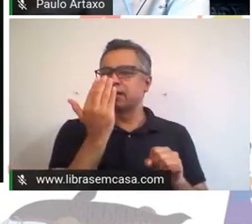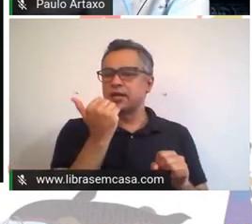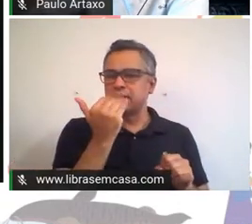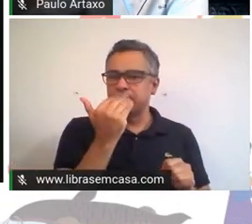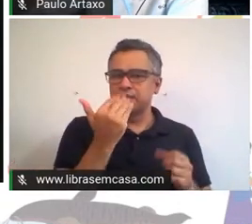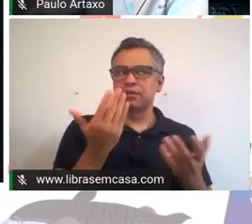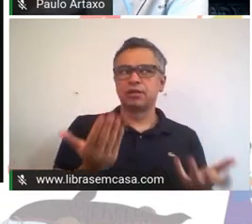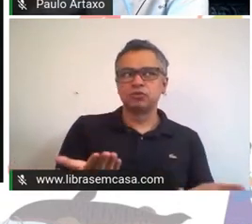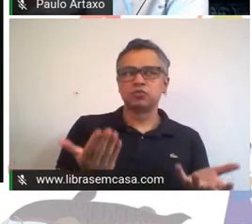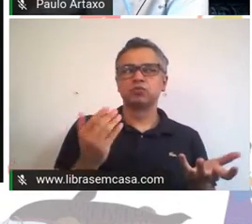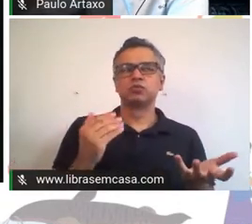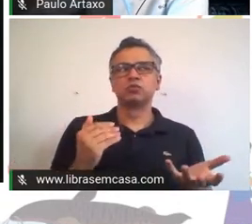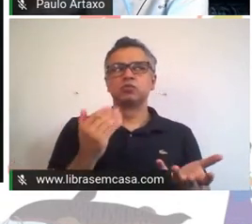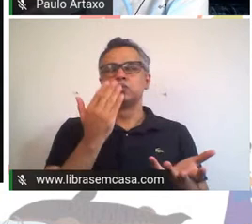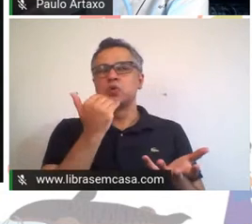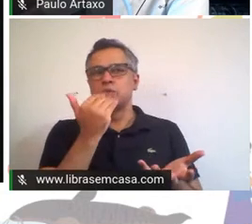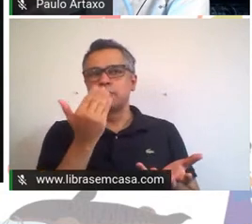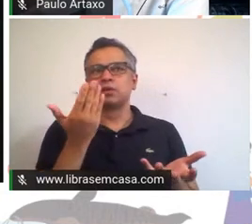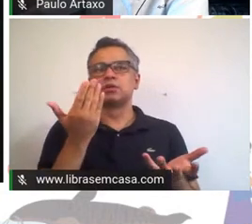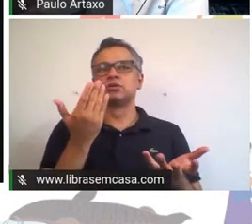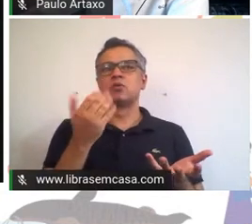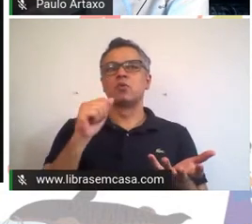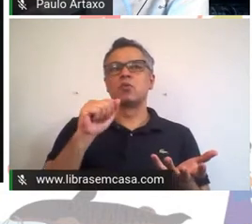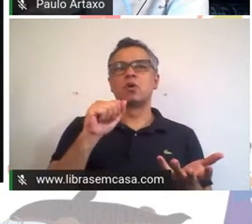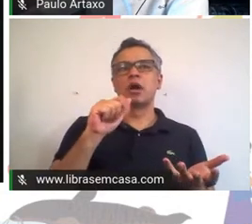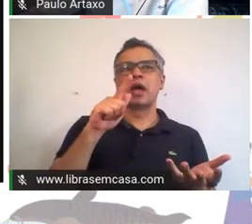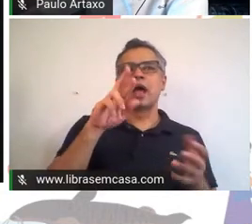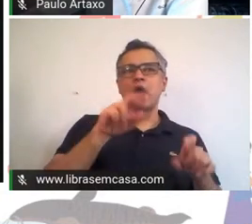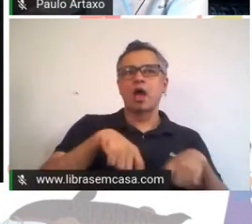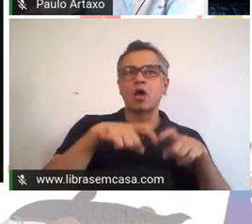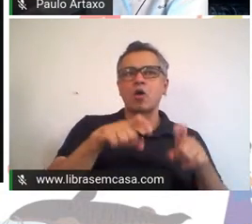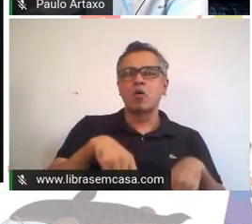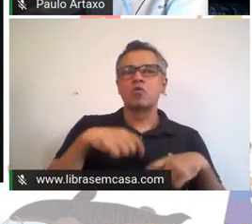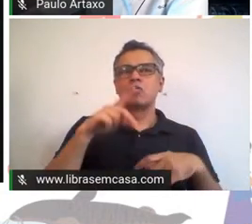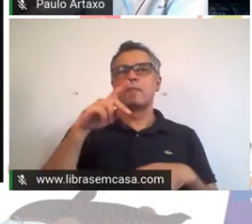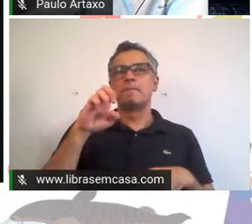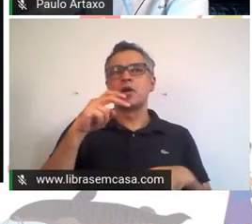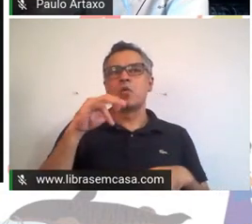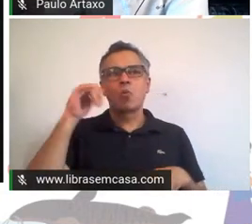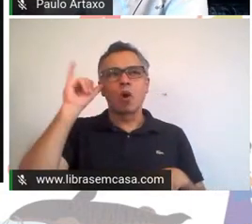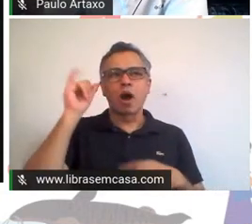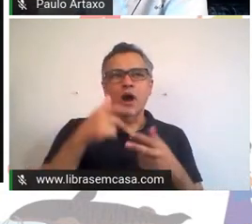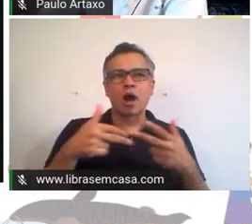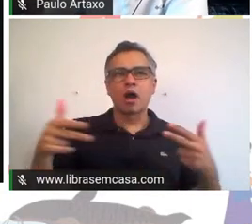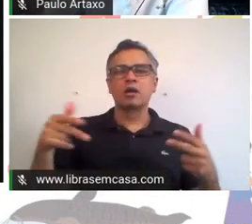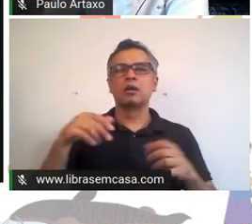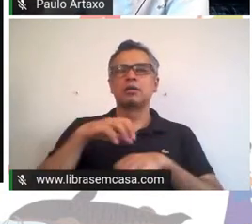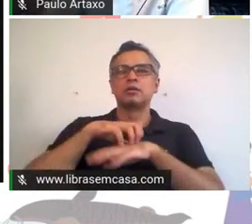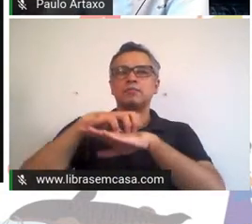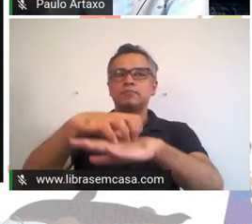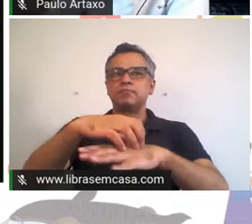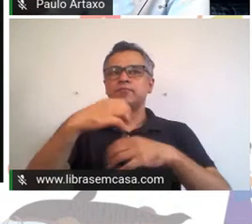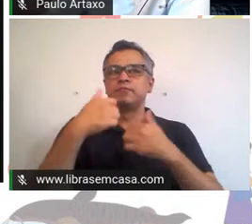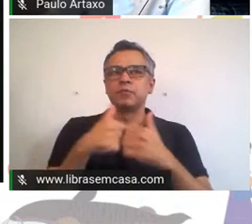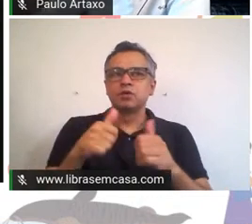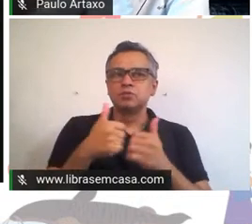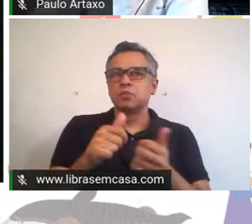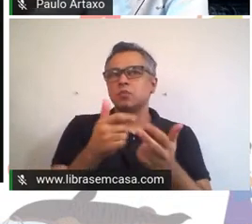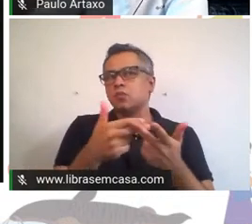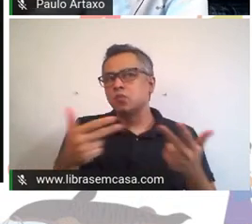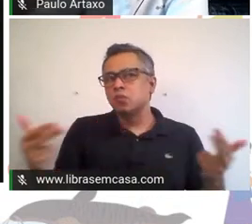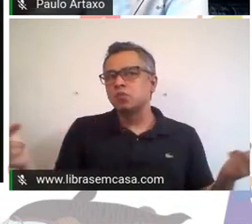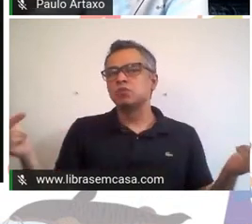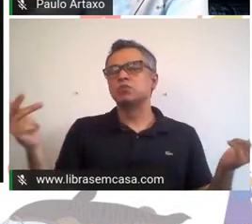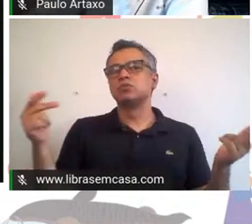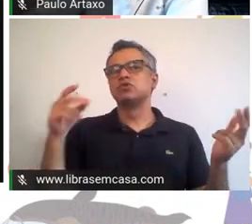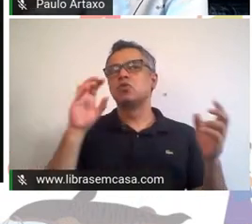de alimentação, né? Alimentação, agropecuária, transporte, desenho urbano, uso do solo. Uma das coisas também que o